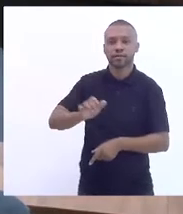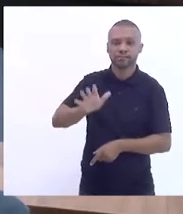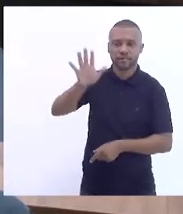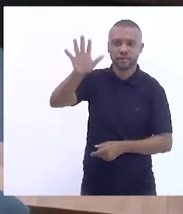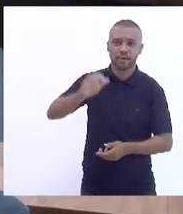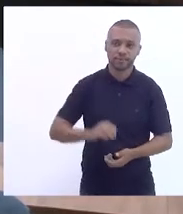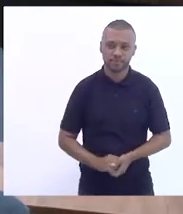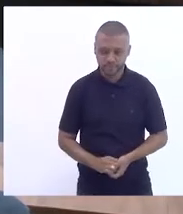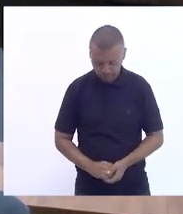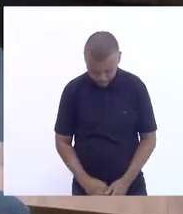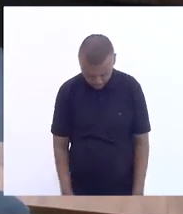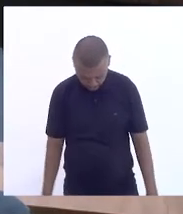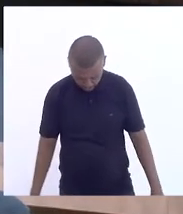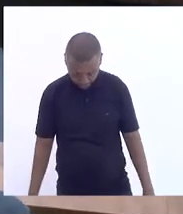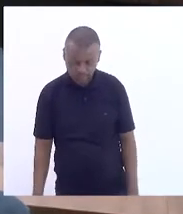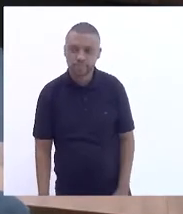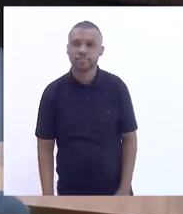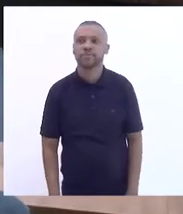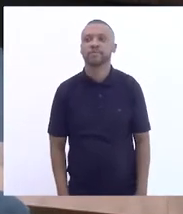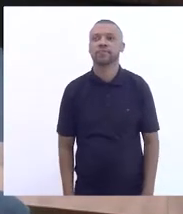E aí eu falei com